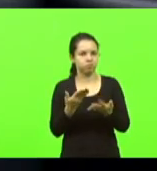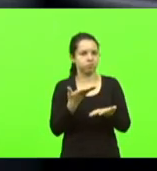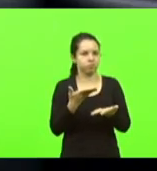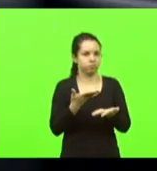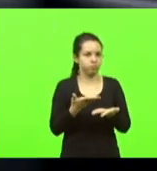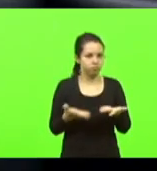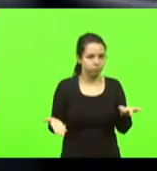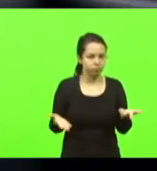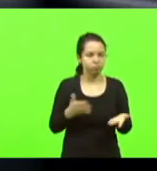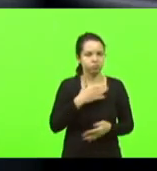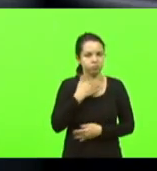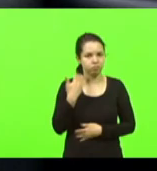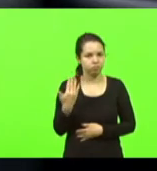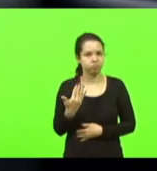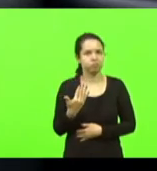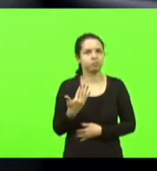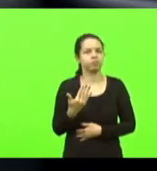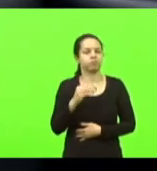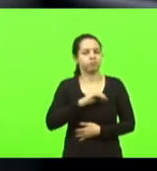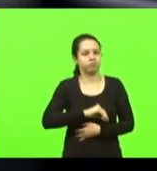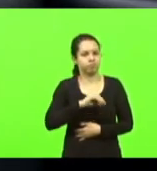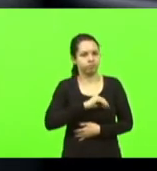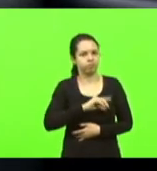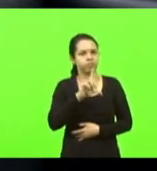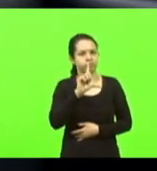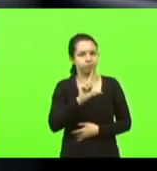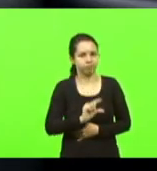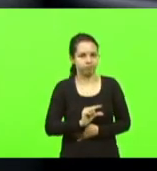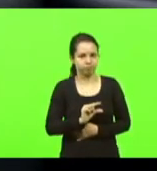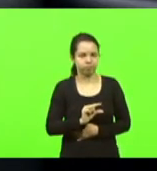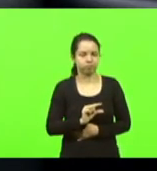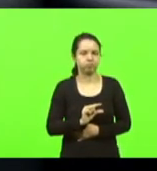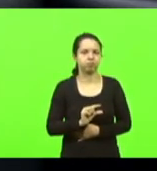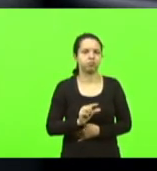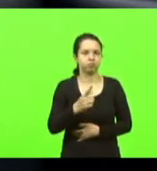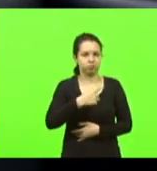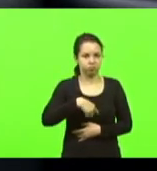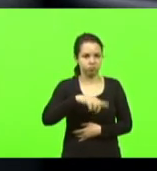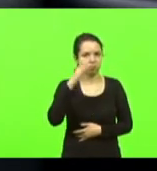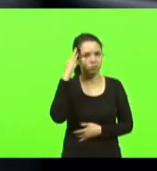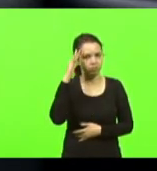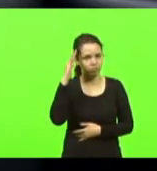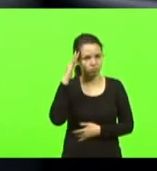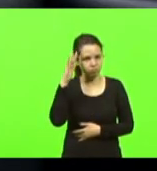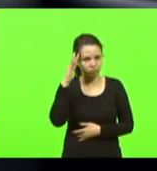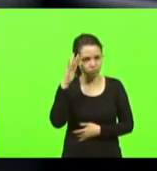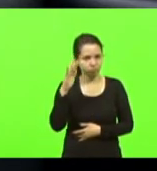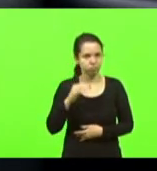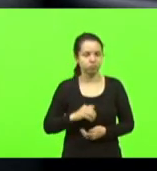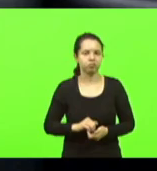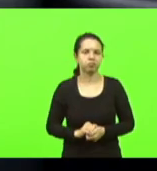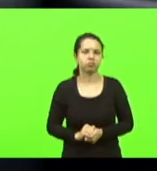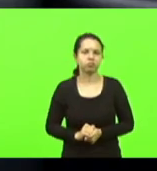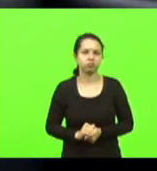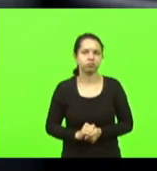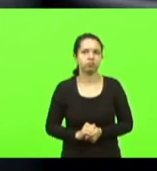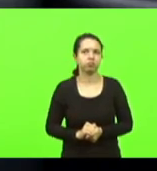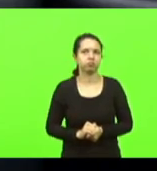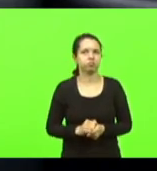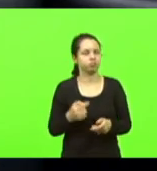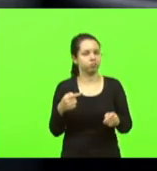ainda tem um Olá tudo sobre a renda familiar nós entendemos que isso é bastante